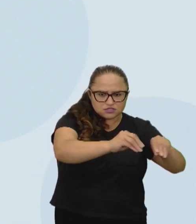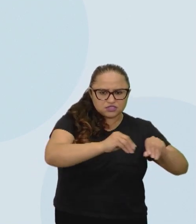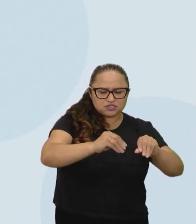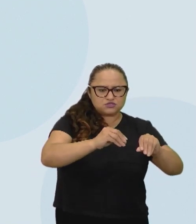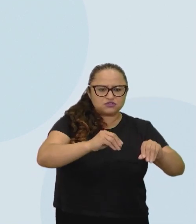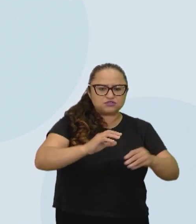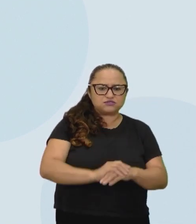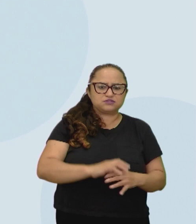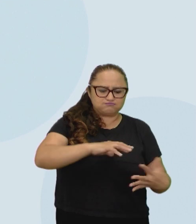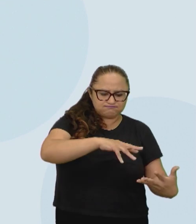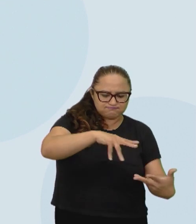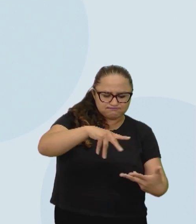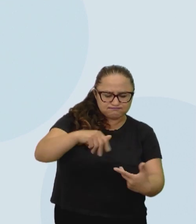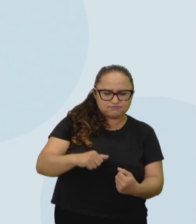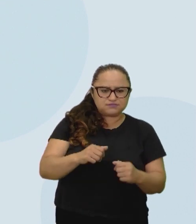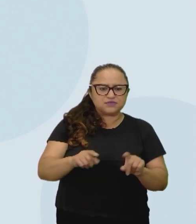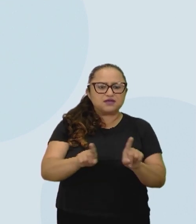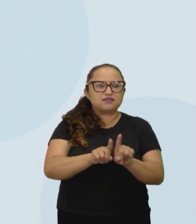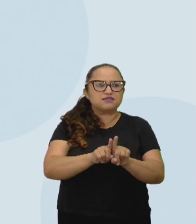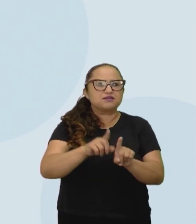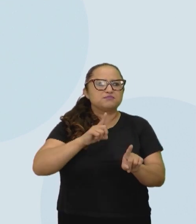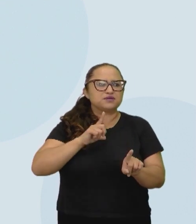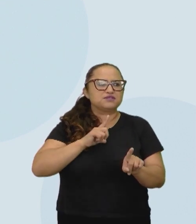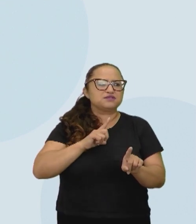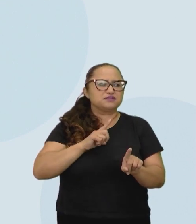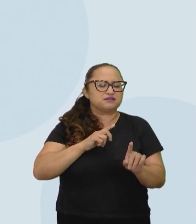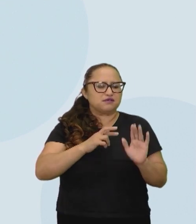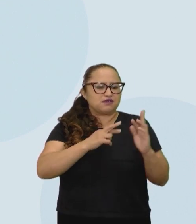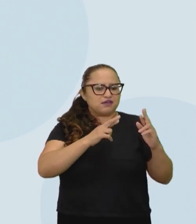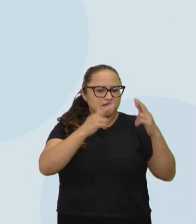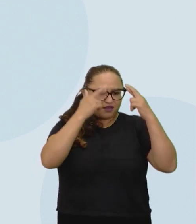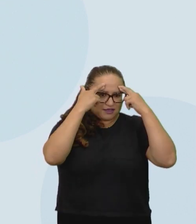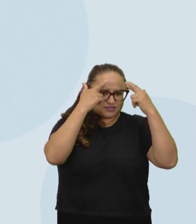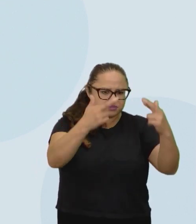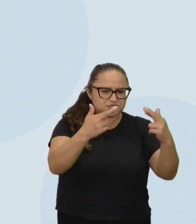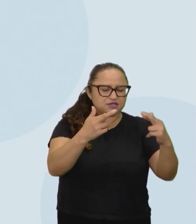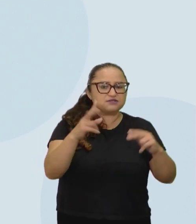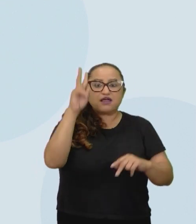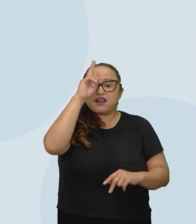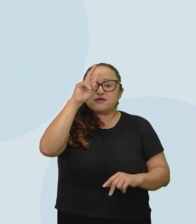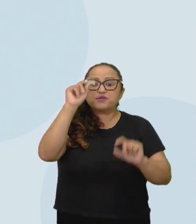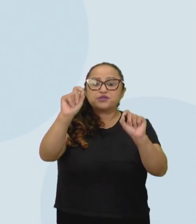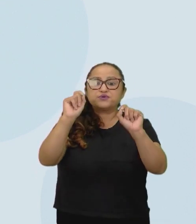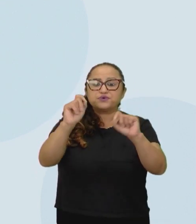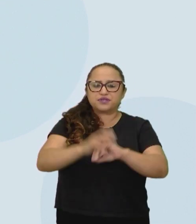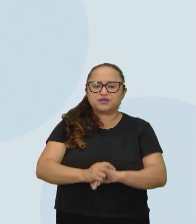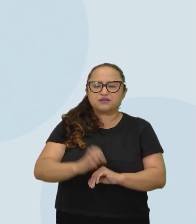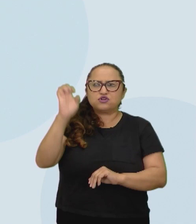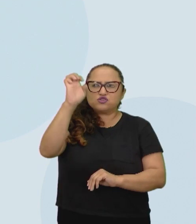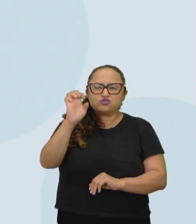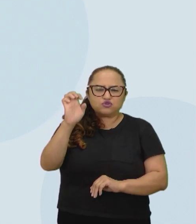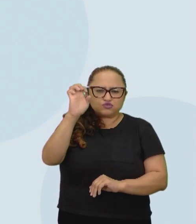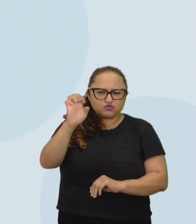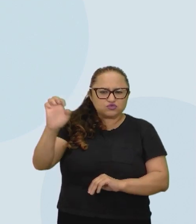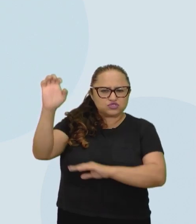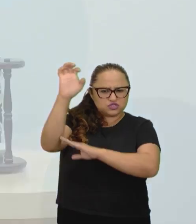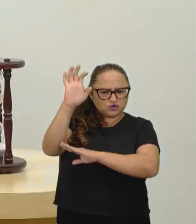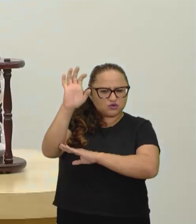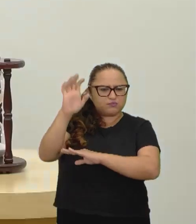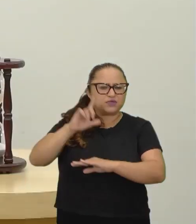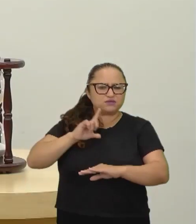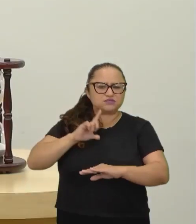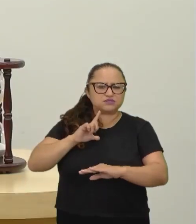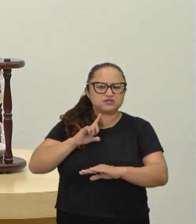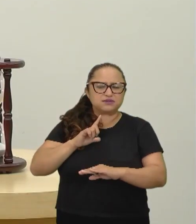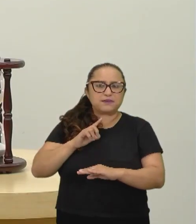sejam soberanos e tenham a sua integridade respeitada. Lembrando que os europeus estão, vamos pensar aqui na